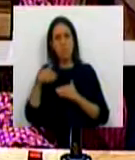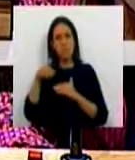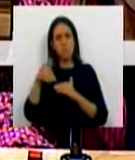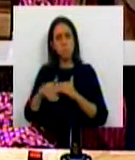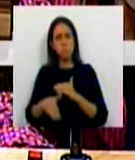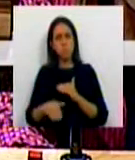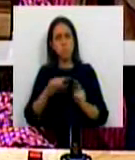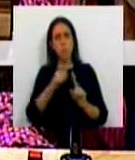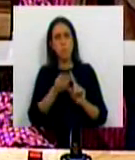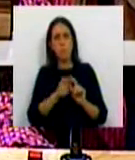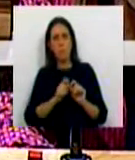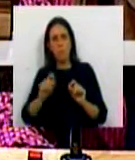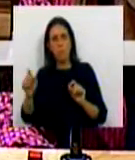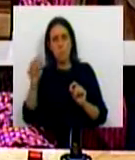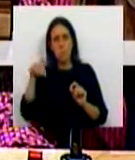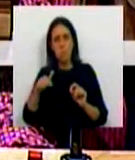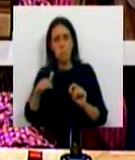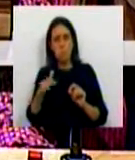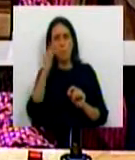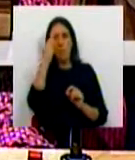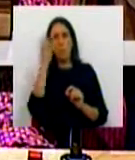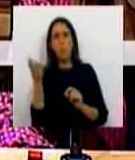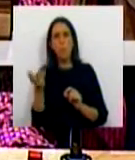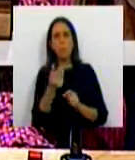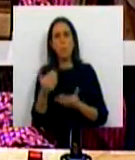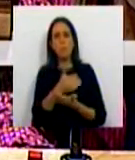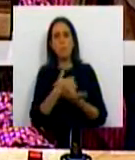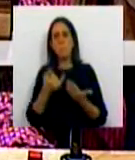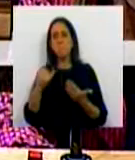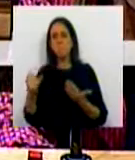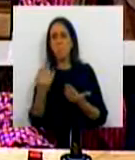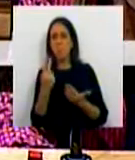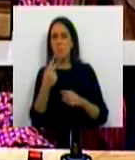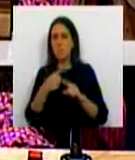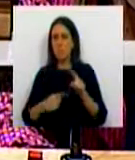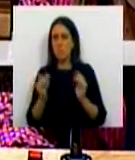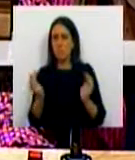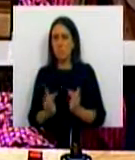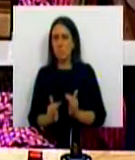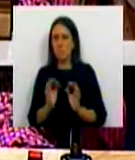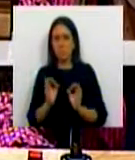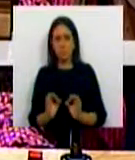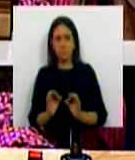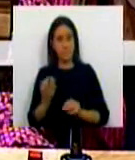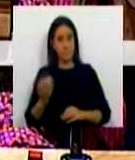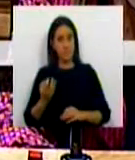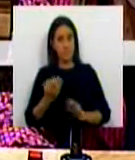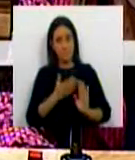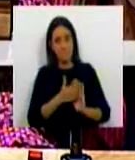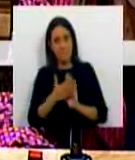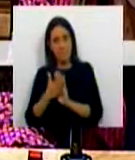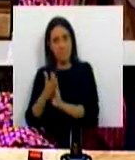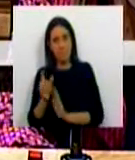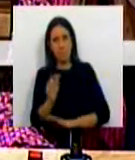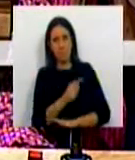Assim, não os surpreenderá que o próximo número seja bem inferior a 2,5%. Aliás, a execução acumulada até ao final do